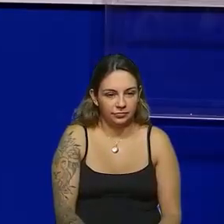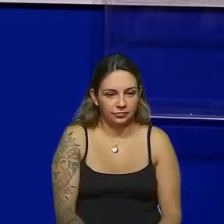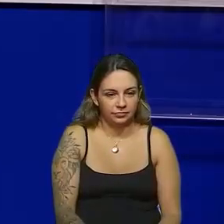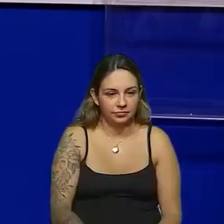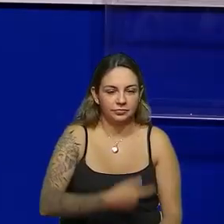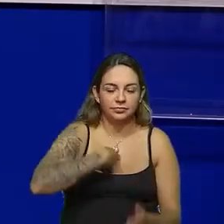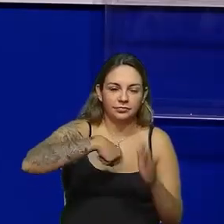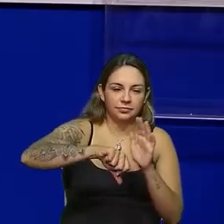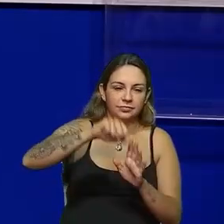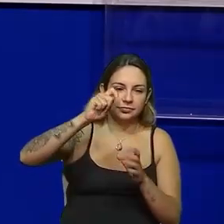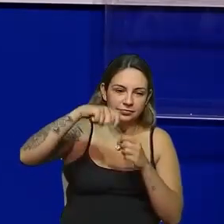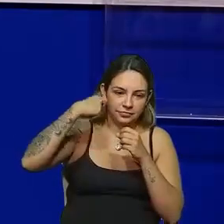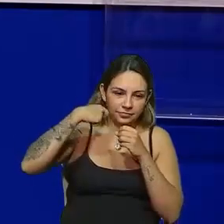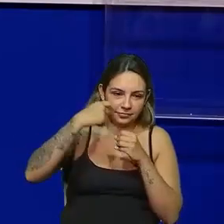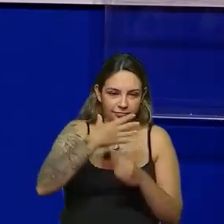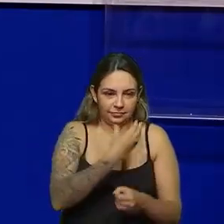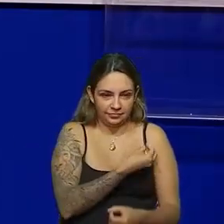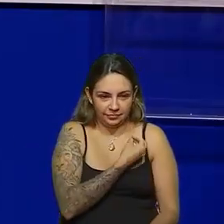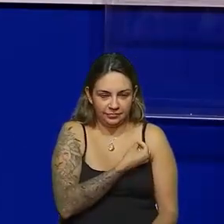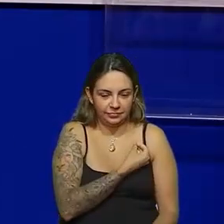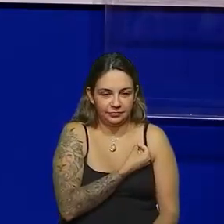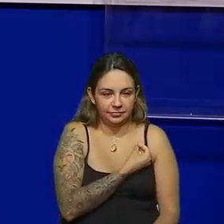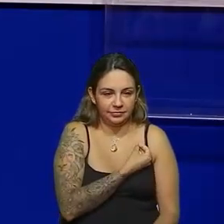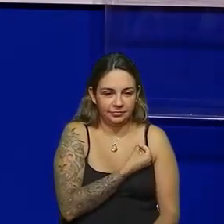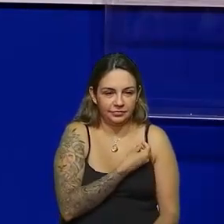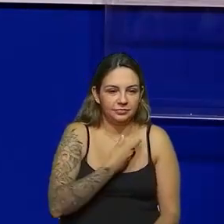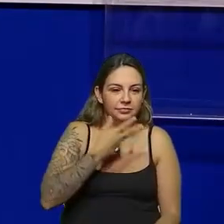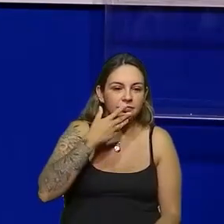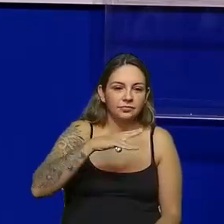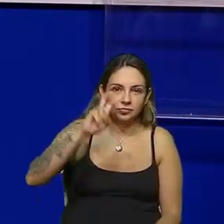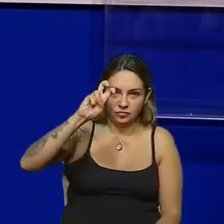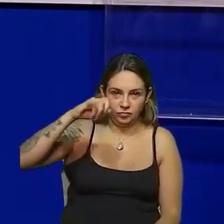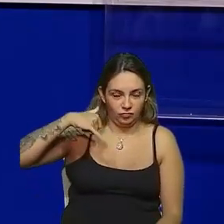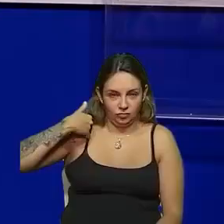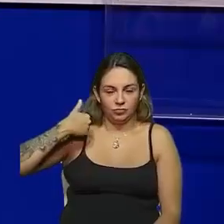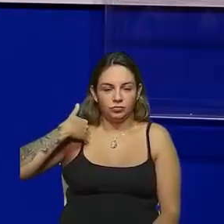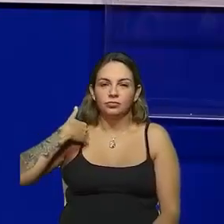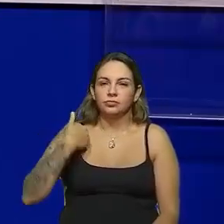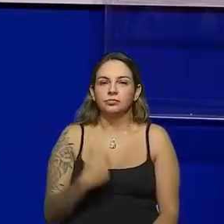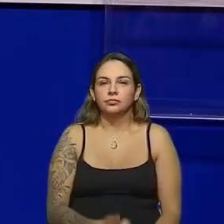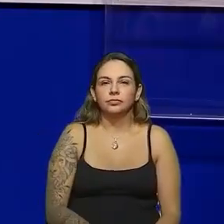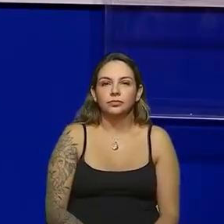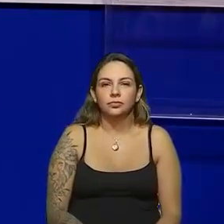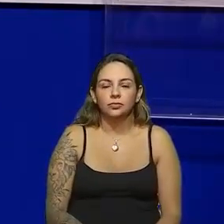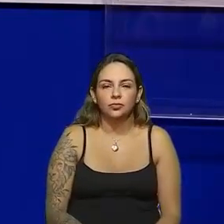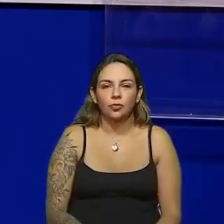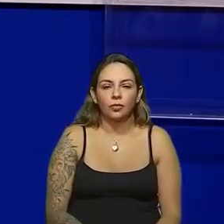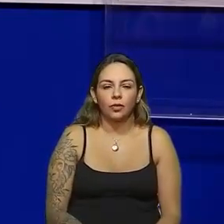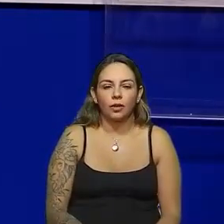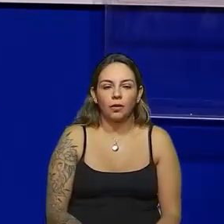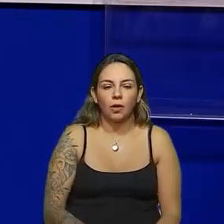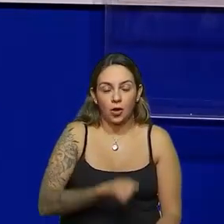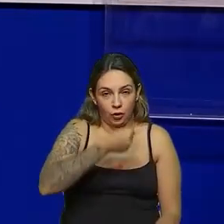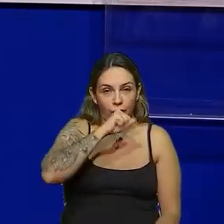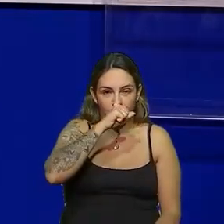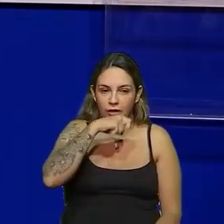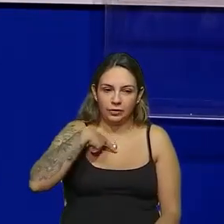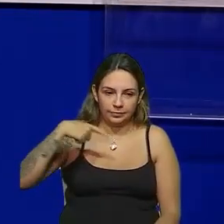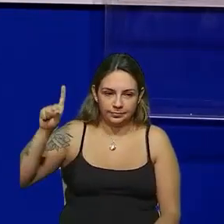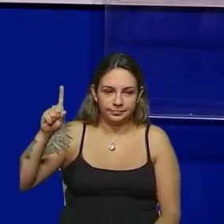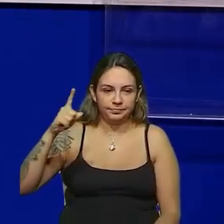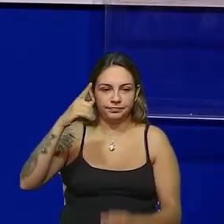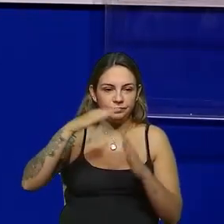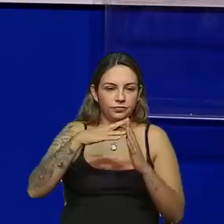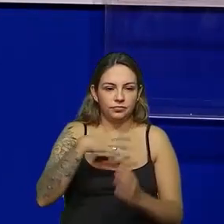primeira vez que eu fui tomar sorvete na vida, eu era criança de 5 anos de idade. Eu sou de uma cidade, no Recôncavo